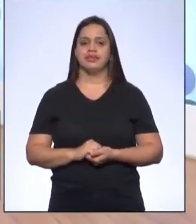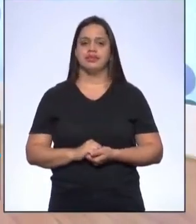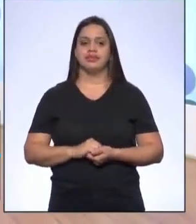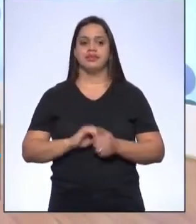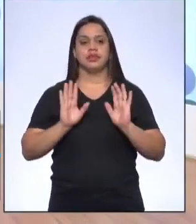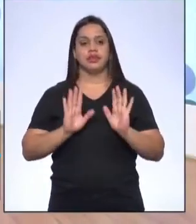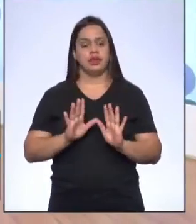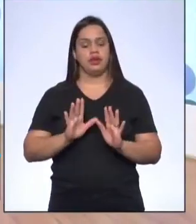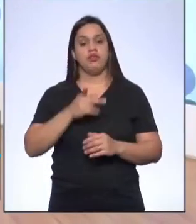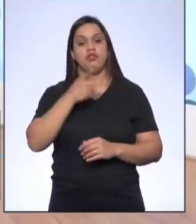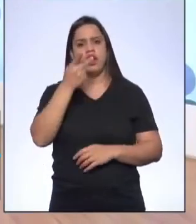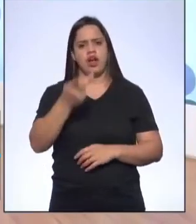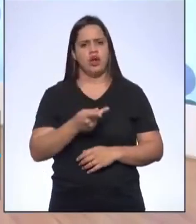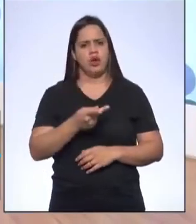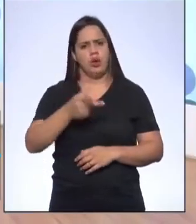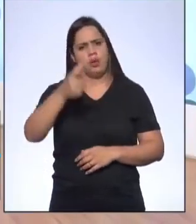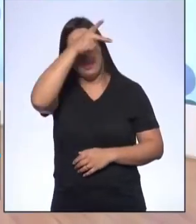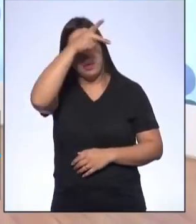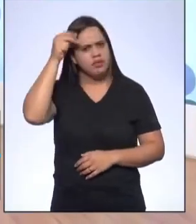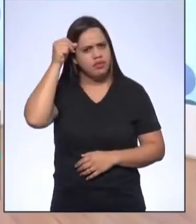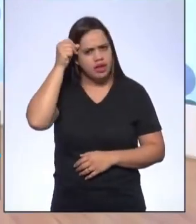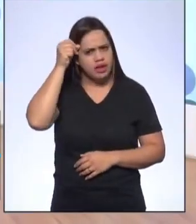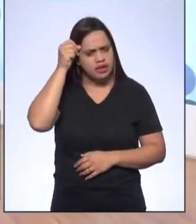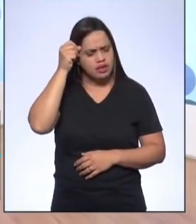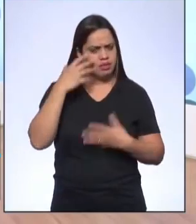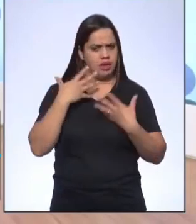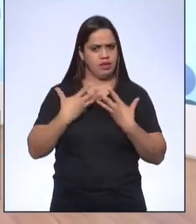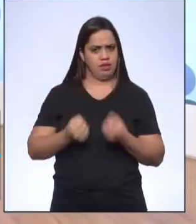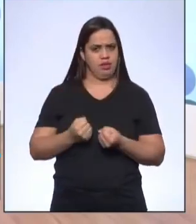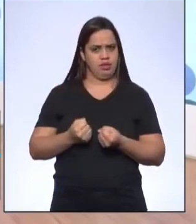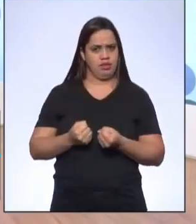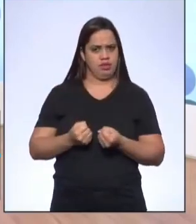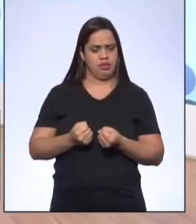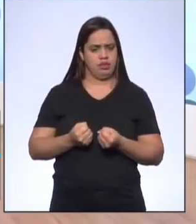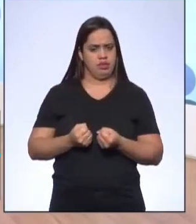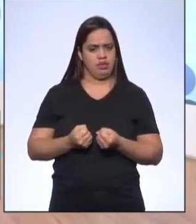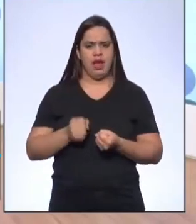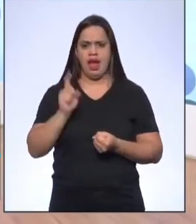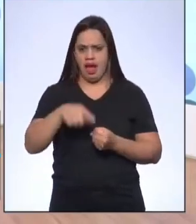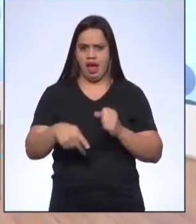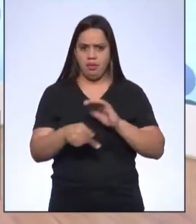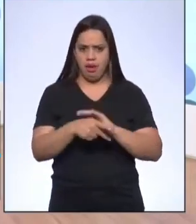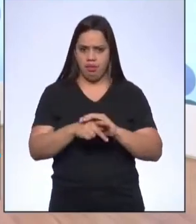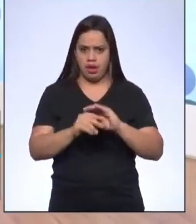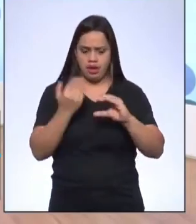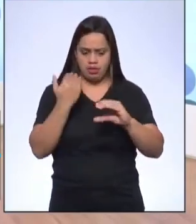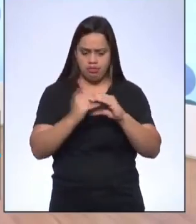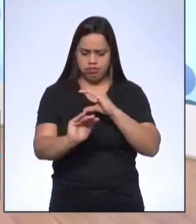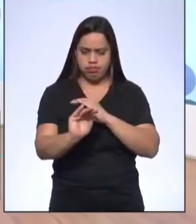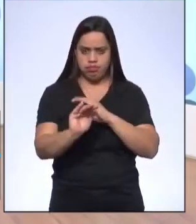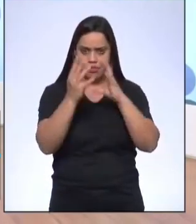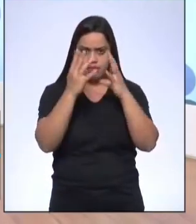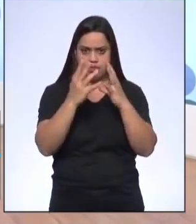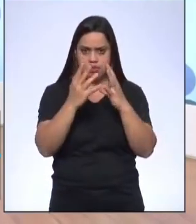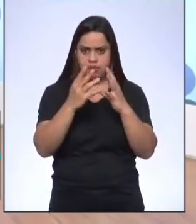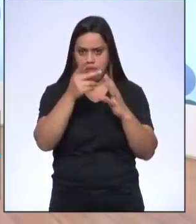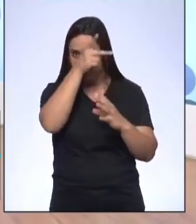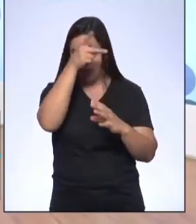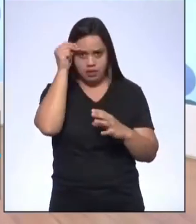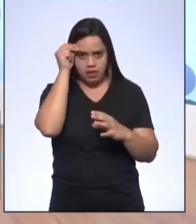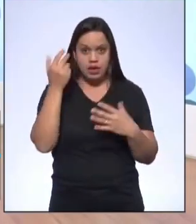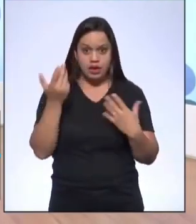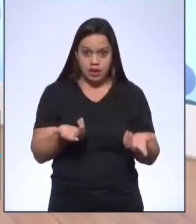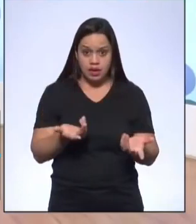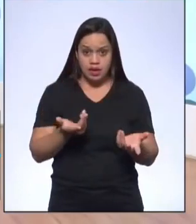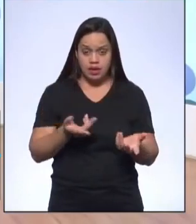prefeito, tem gente aqui que falou, o prefeito é o receptor? O prefeito é o receptor? É para o prefeito que ele está mandando essa carta? Ah, falaram aqui